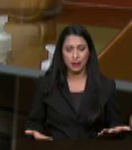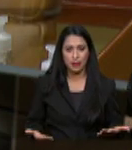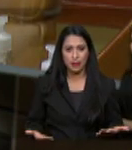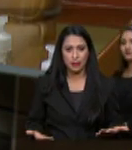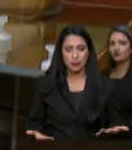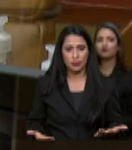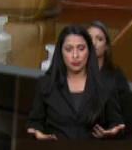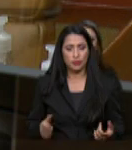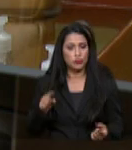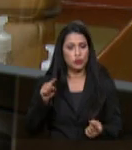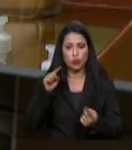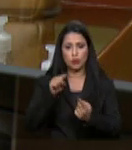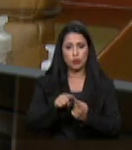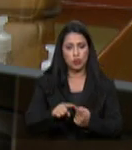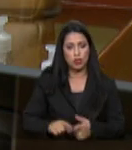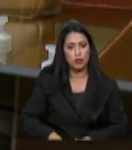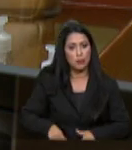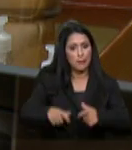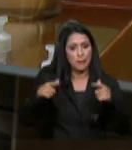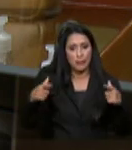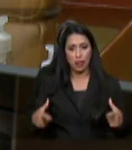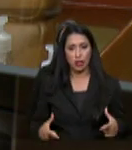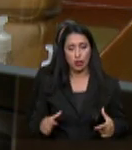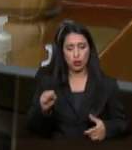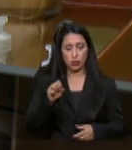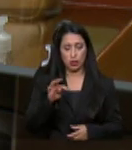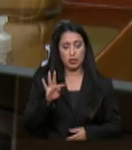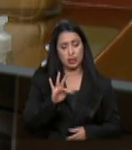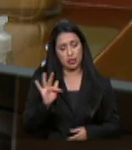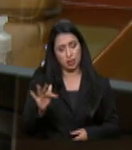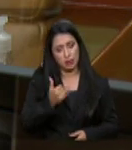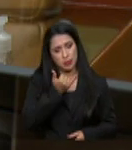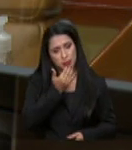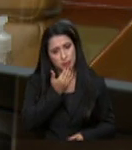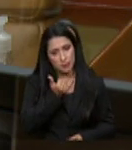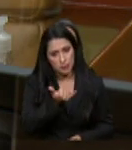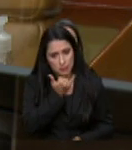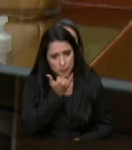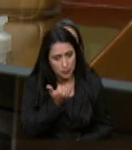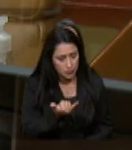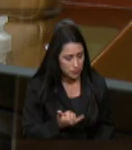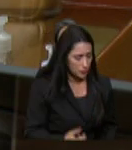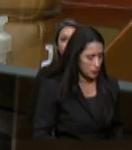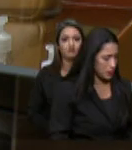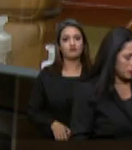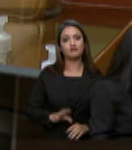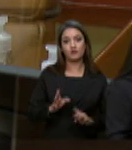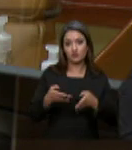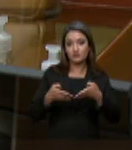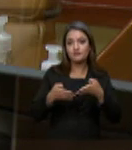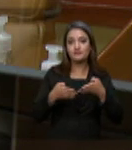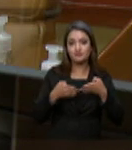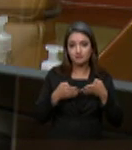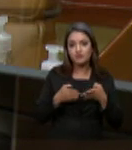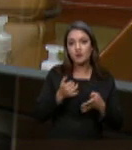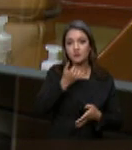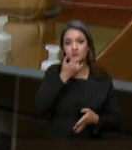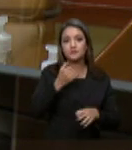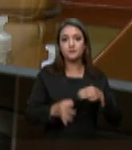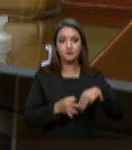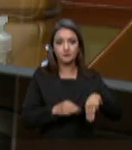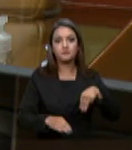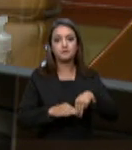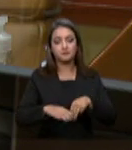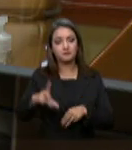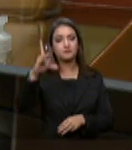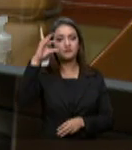um objetivo muito maior e o Supremo Tribunal Federal aqui eu vou pedir todas as vendas já de pronto ao Ministro André